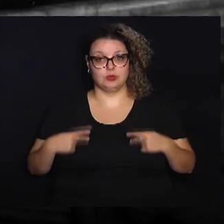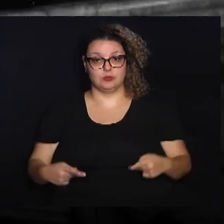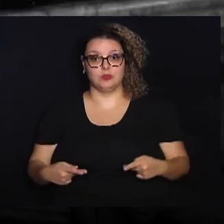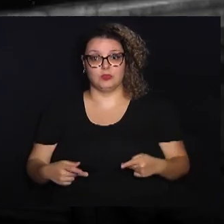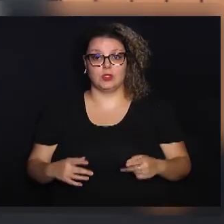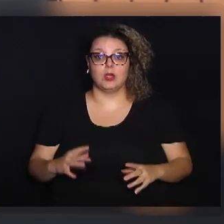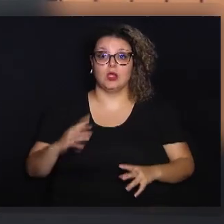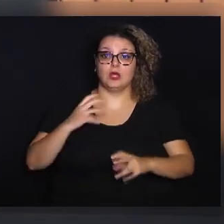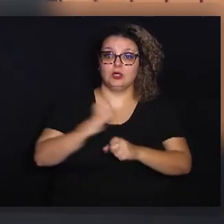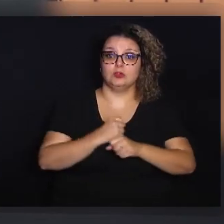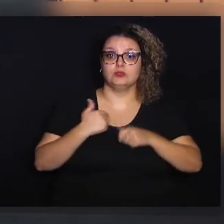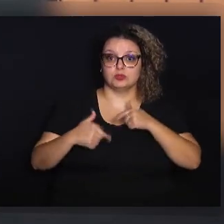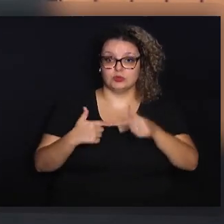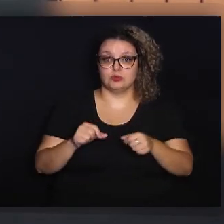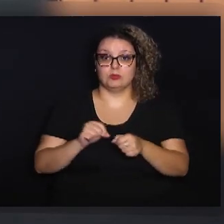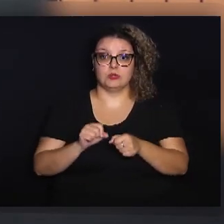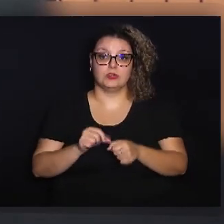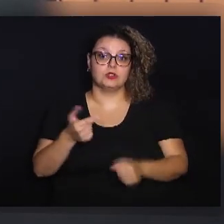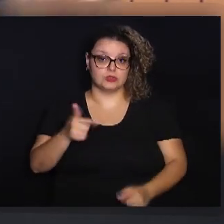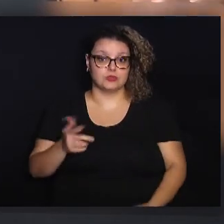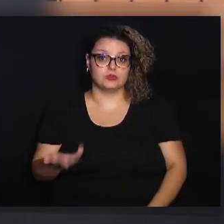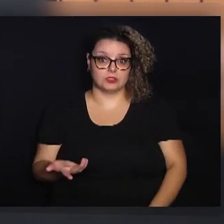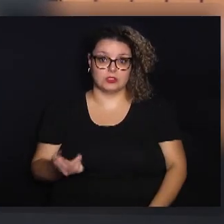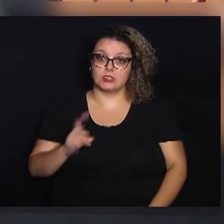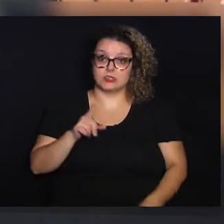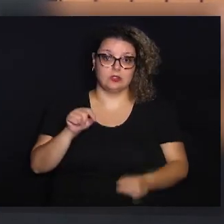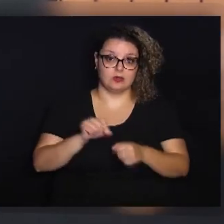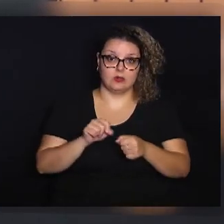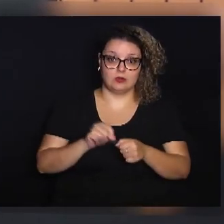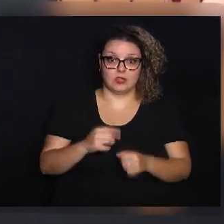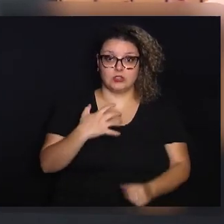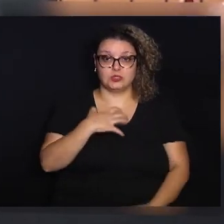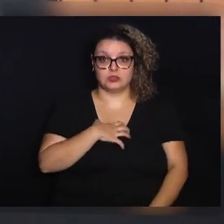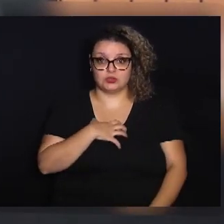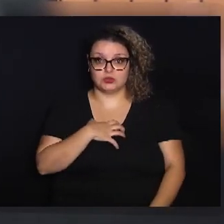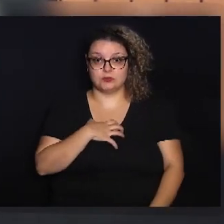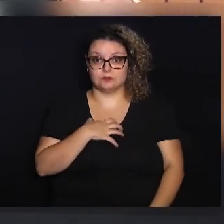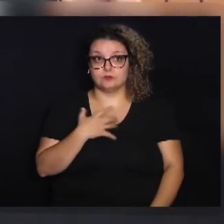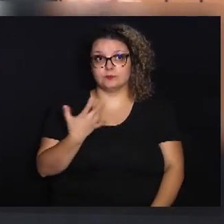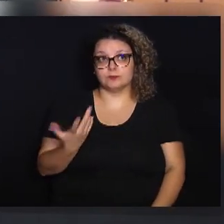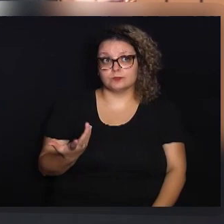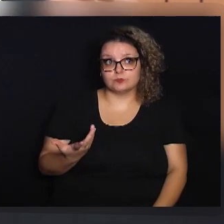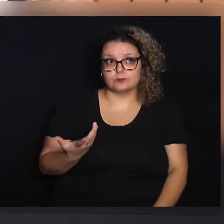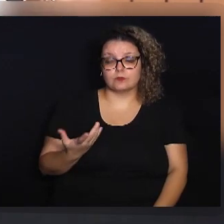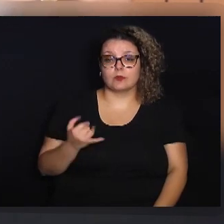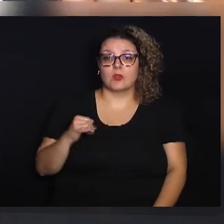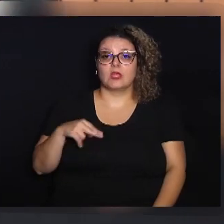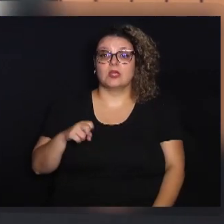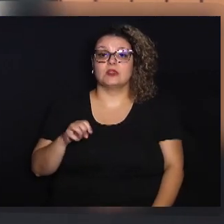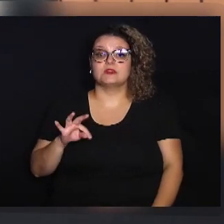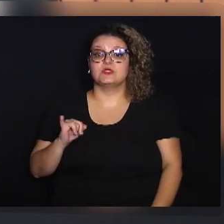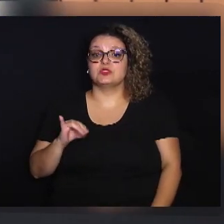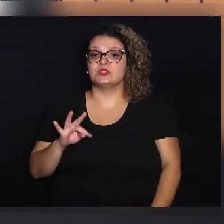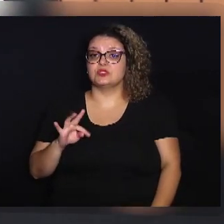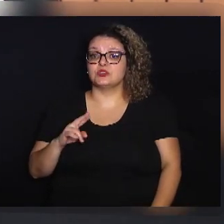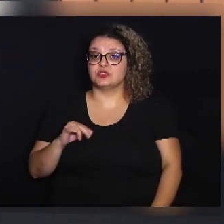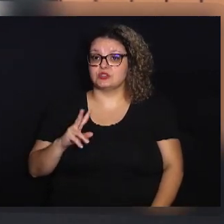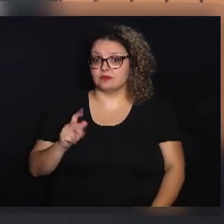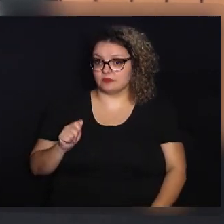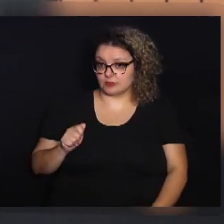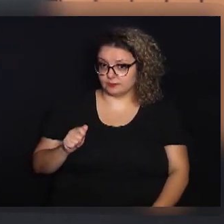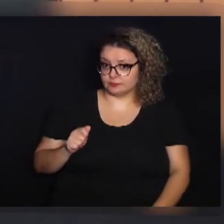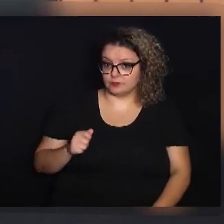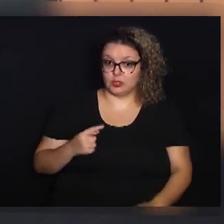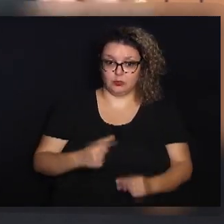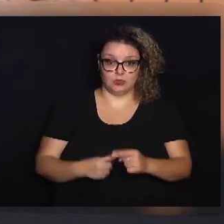posicionamento é todo um trabalho que é feito e de novo que não seja feito de uma forma ã instintiva por quê